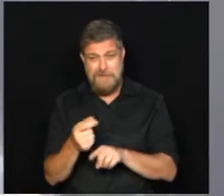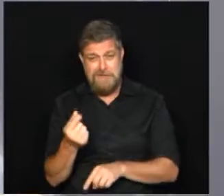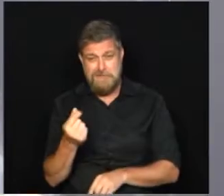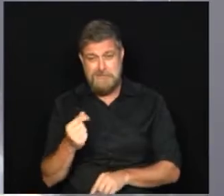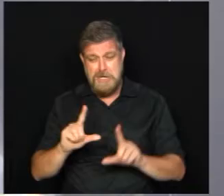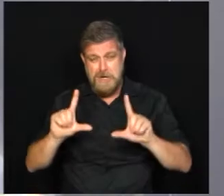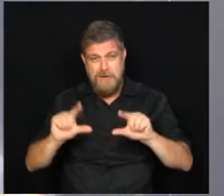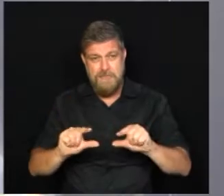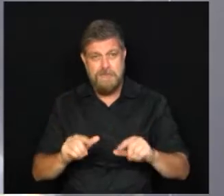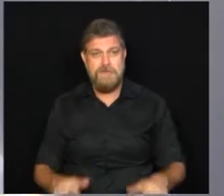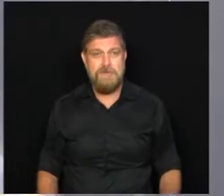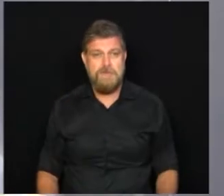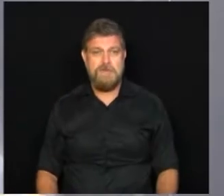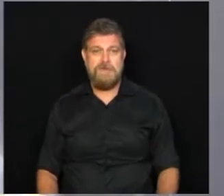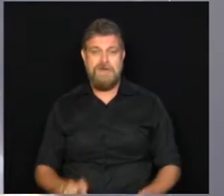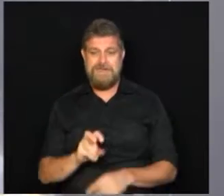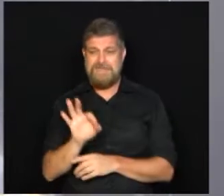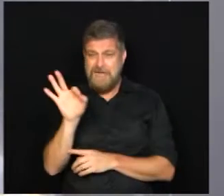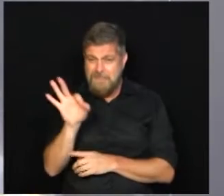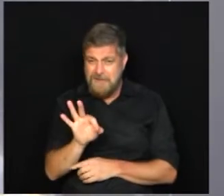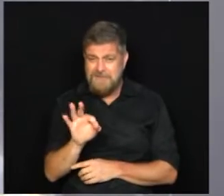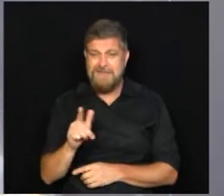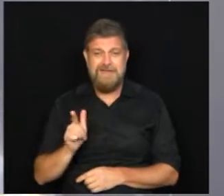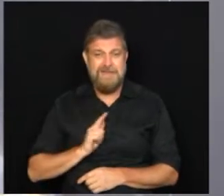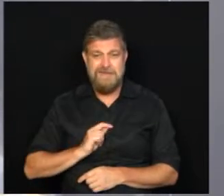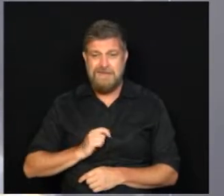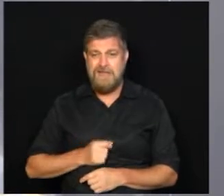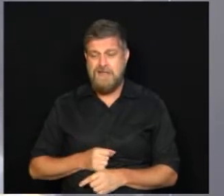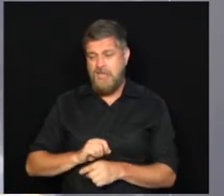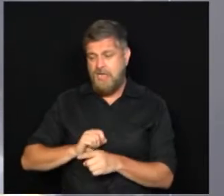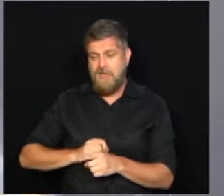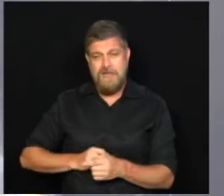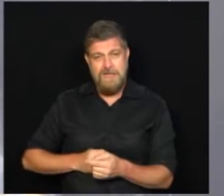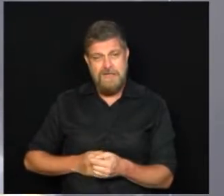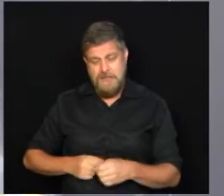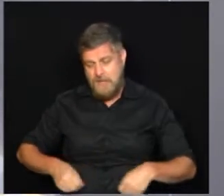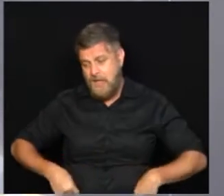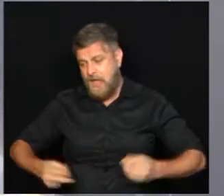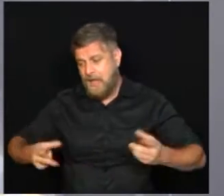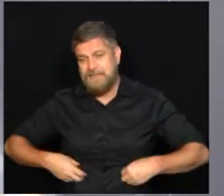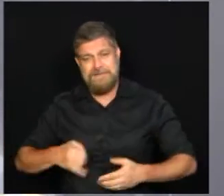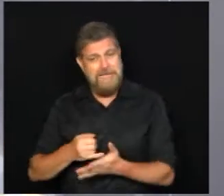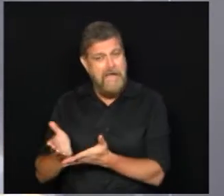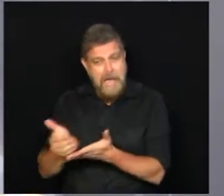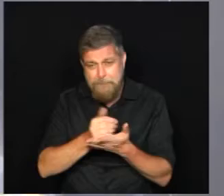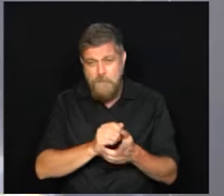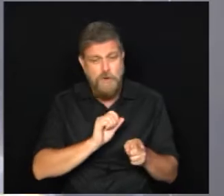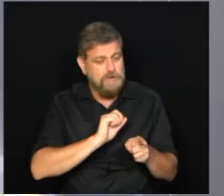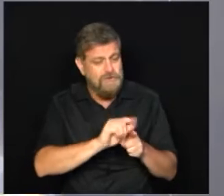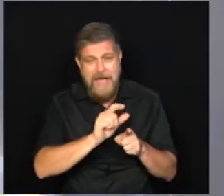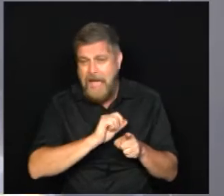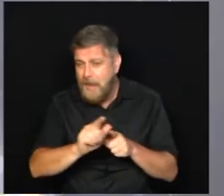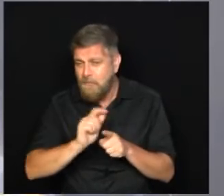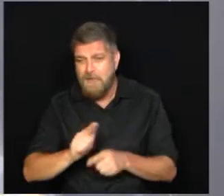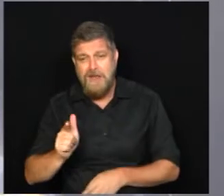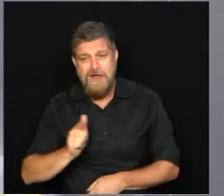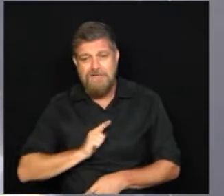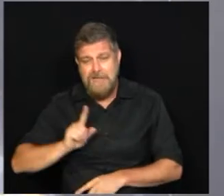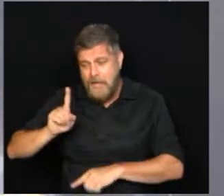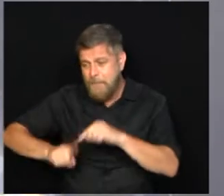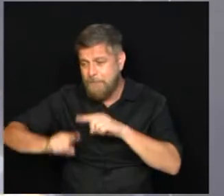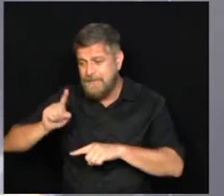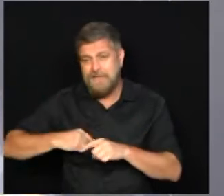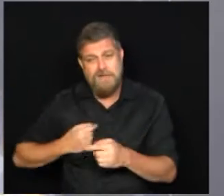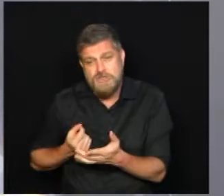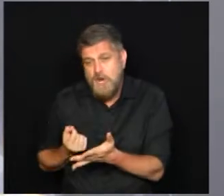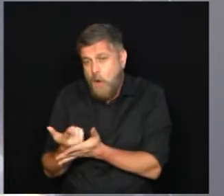do local falam com cinquenta por cento ao menos quando todas as despesas do mês porque o imposto vai chegar o aluguel vem ela produtos